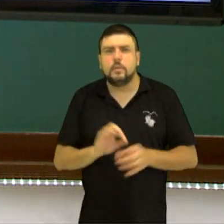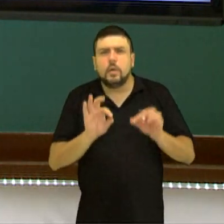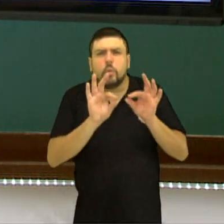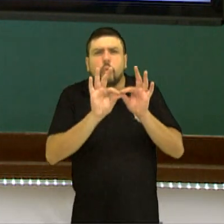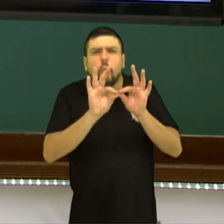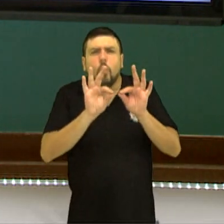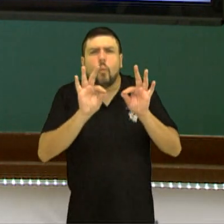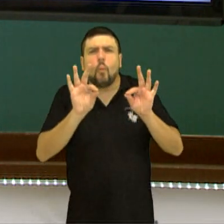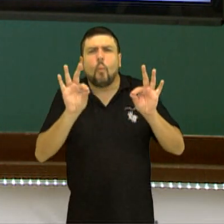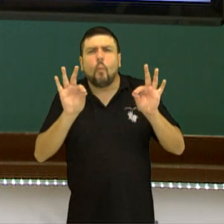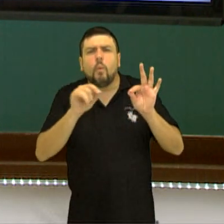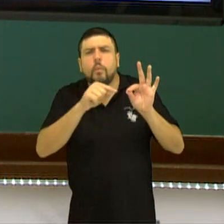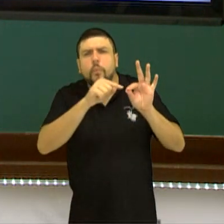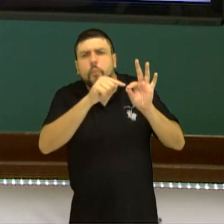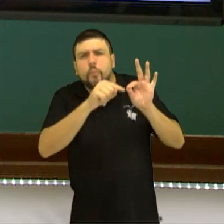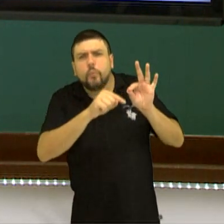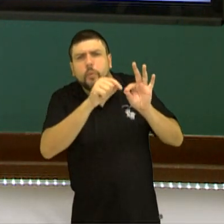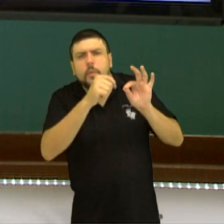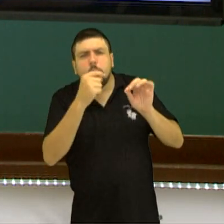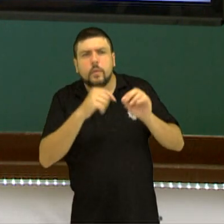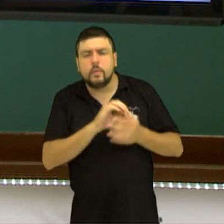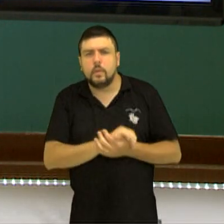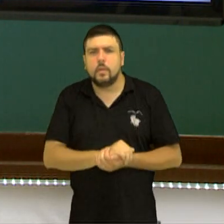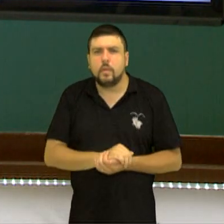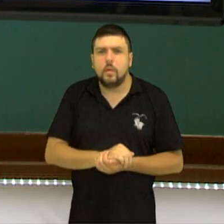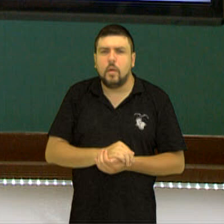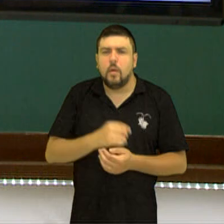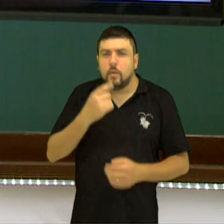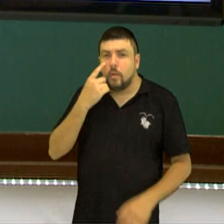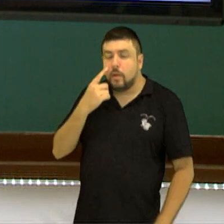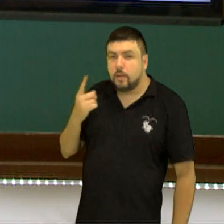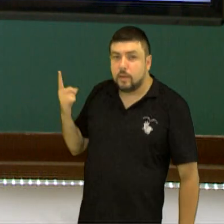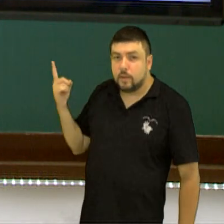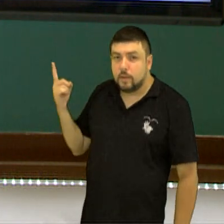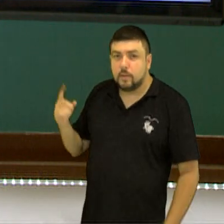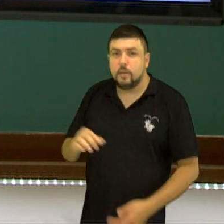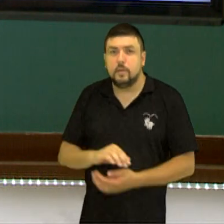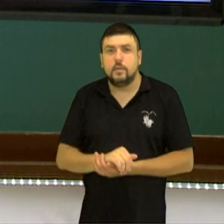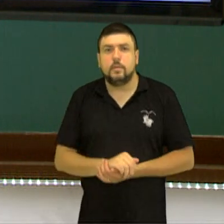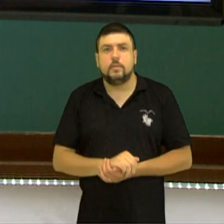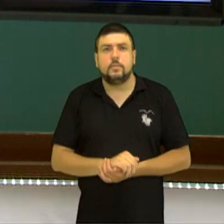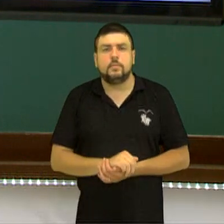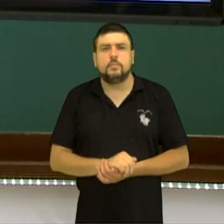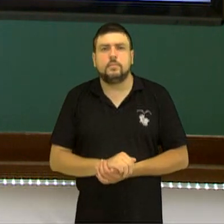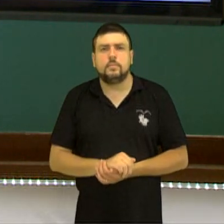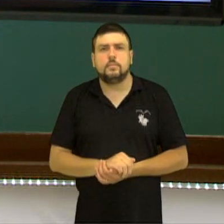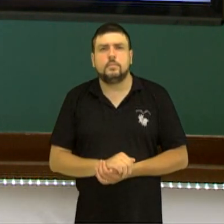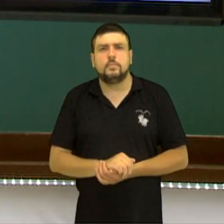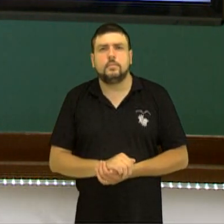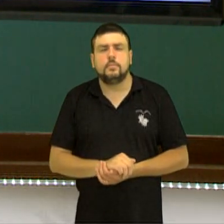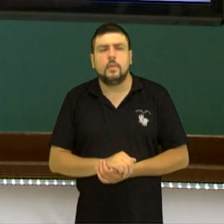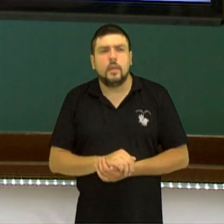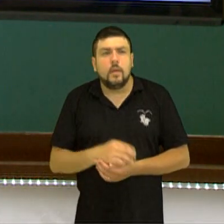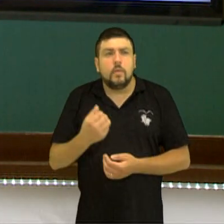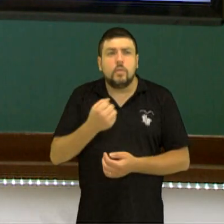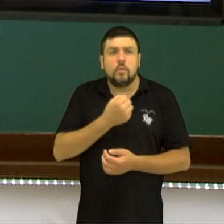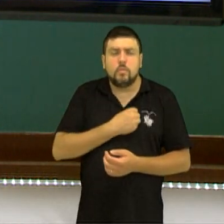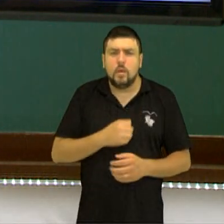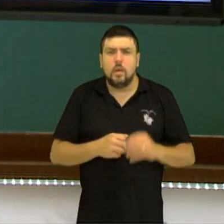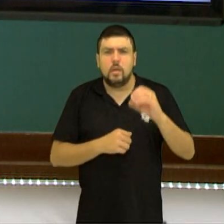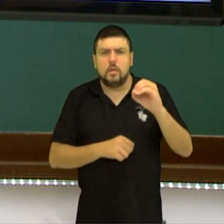aqui, ó, milésimo, é 84 milésimos de espessura, milésimos de